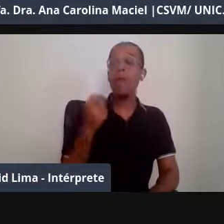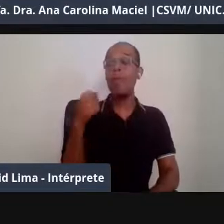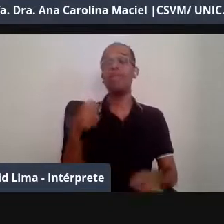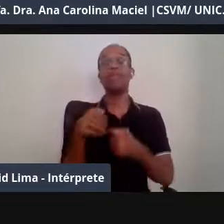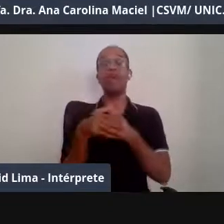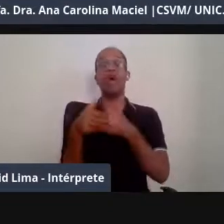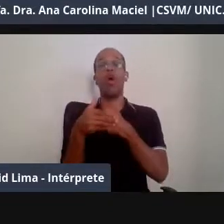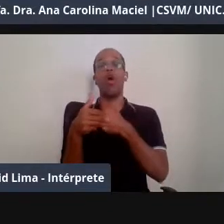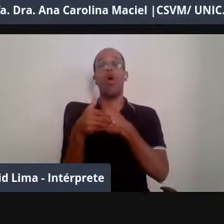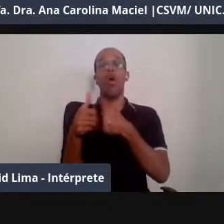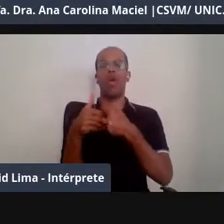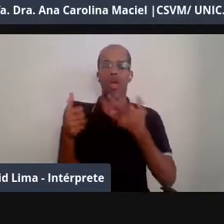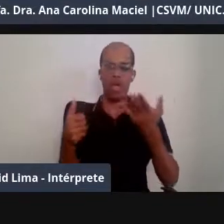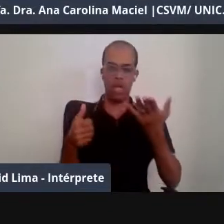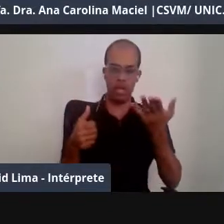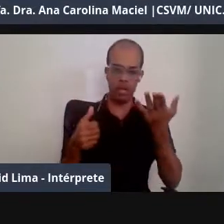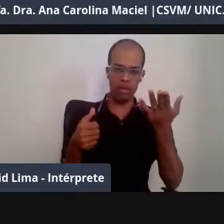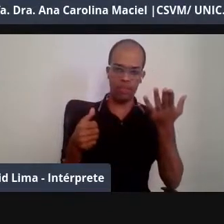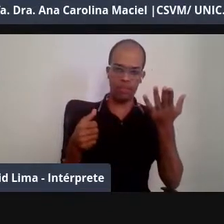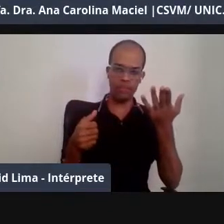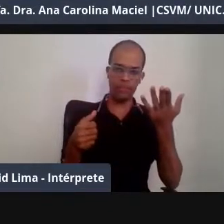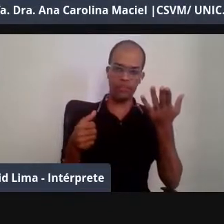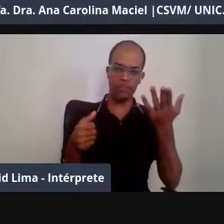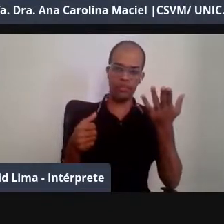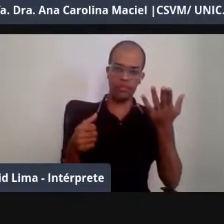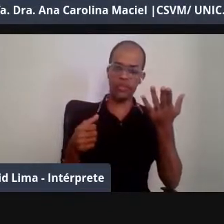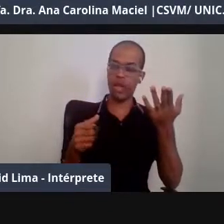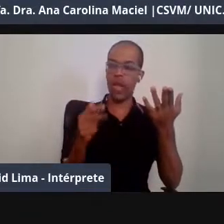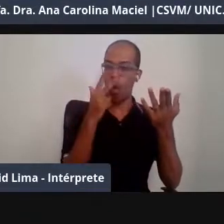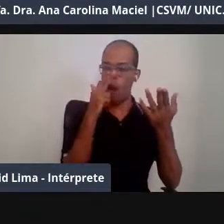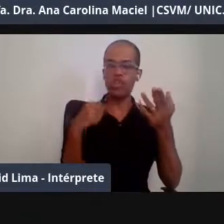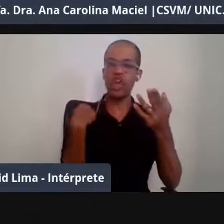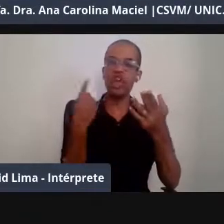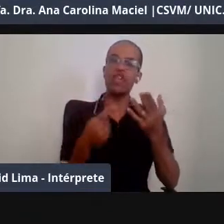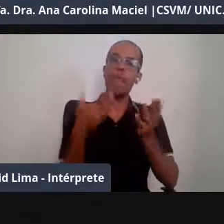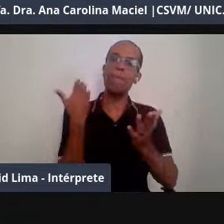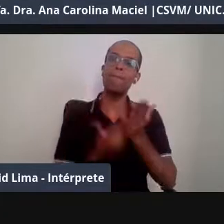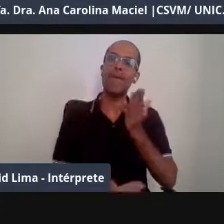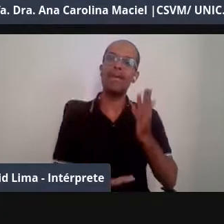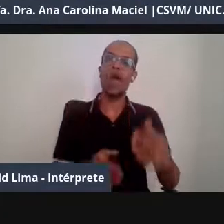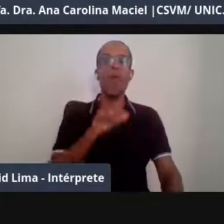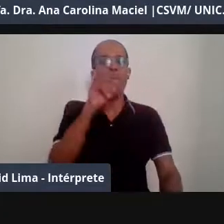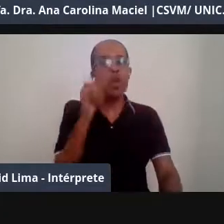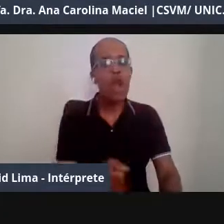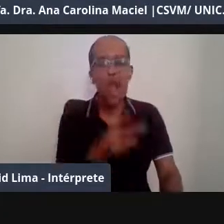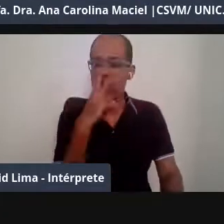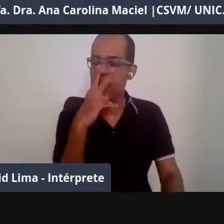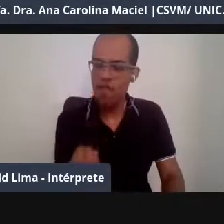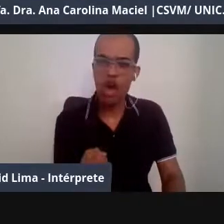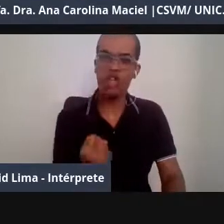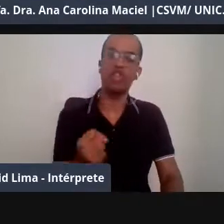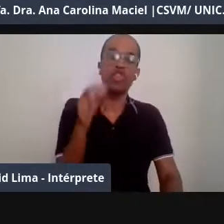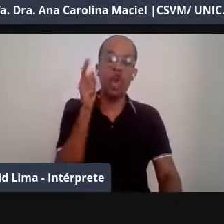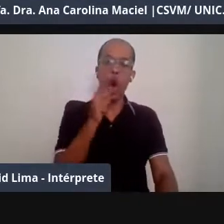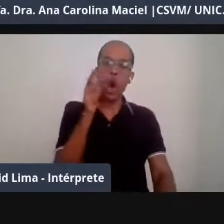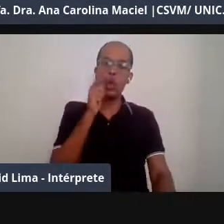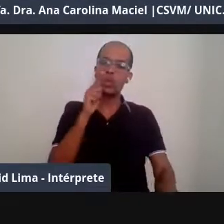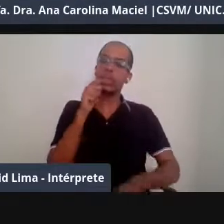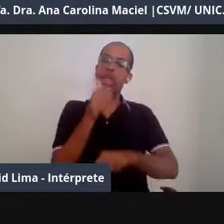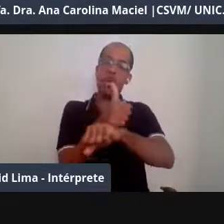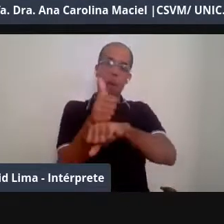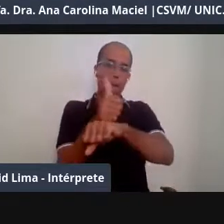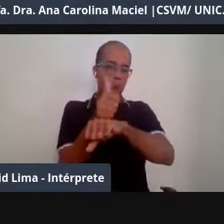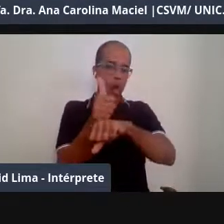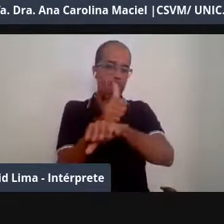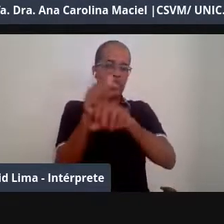do país que recebe esses migrantes, acho que nós perdemos uma oportunidade enorme de ter uma mão de obra qualificada